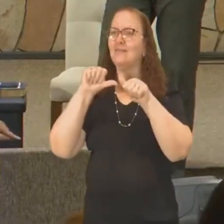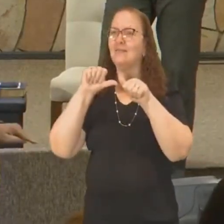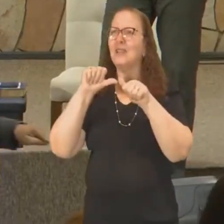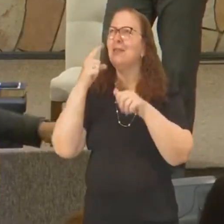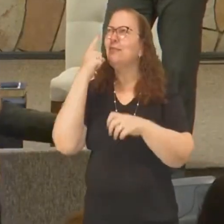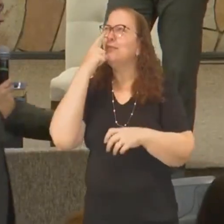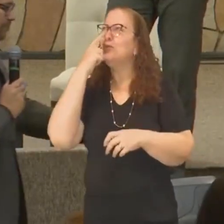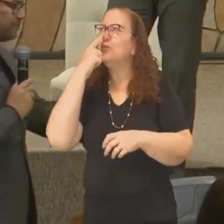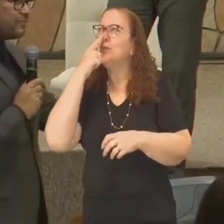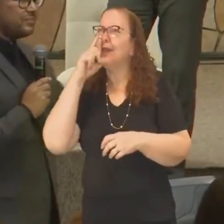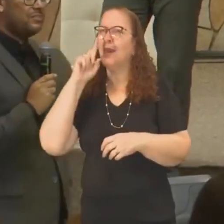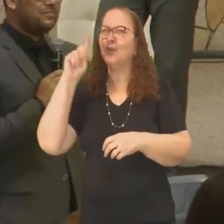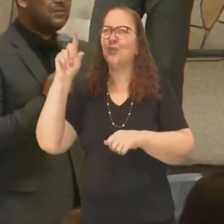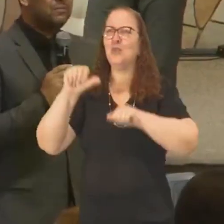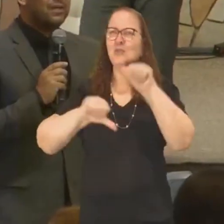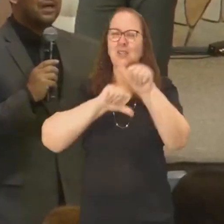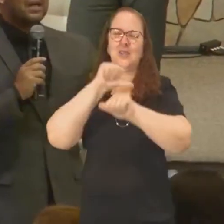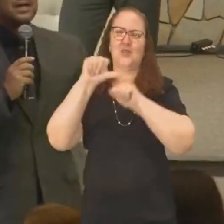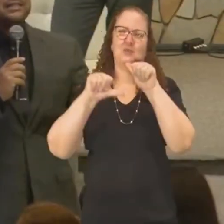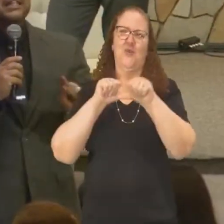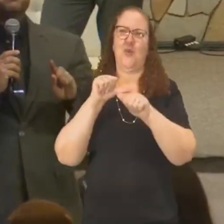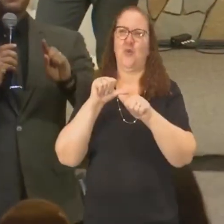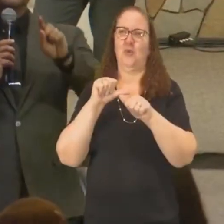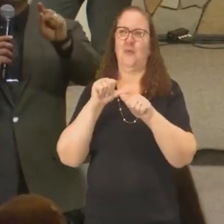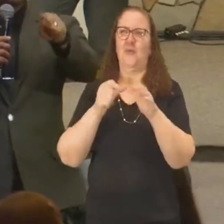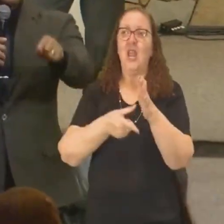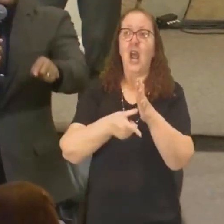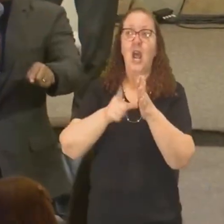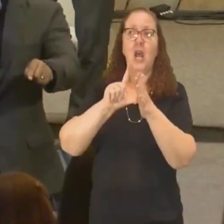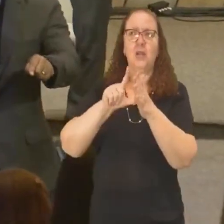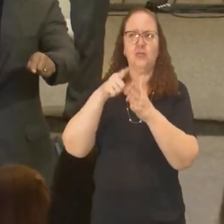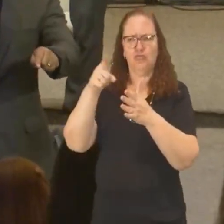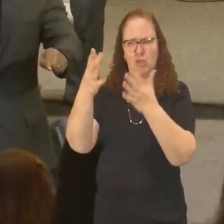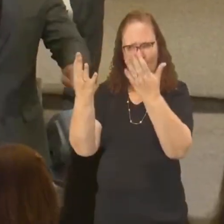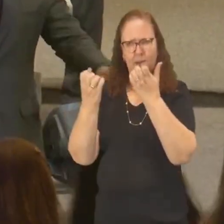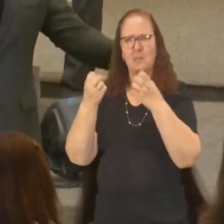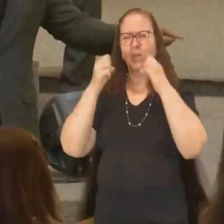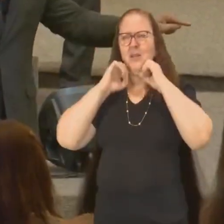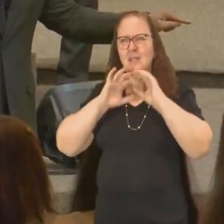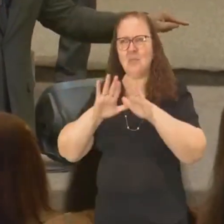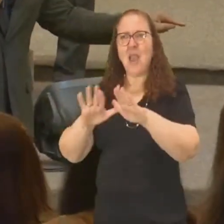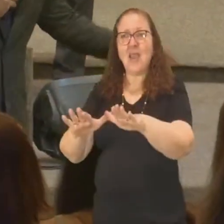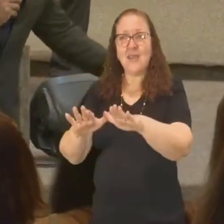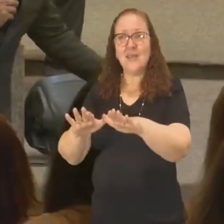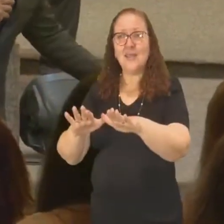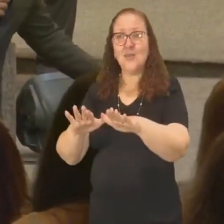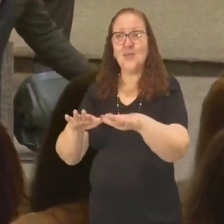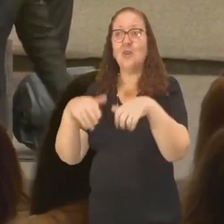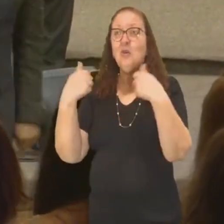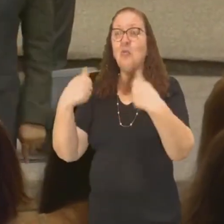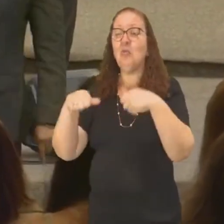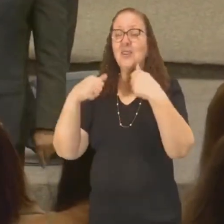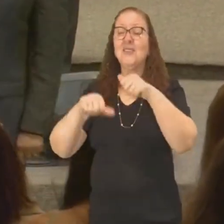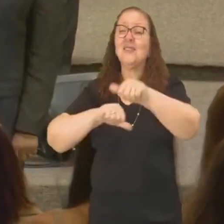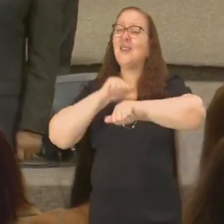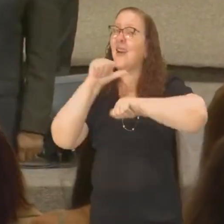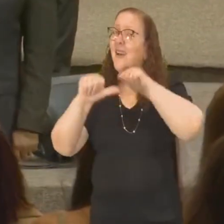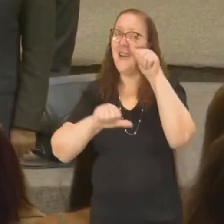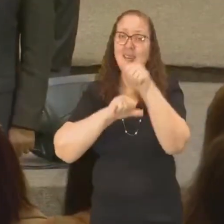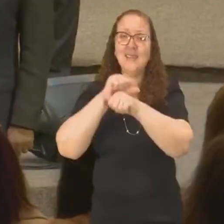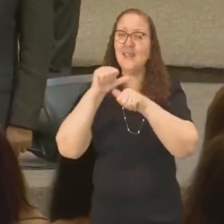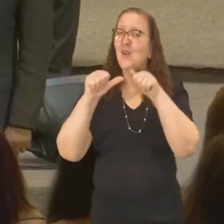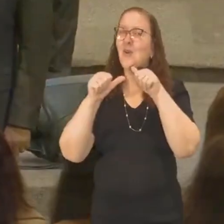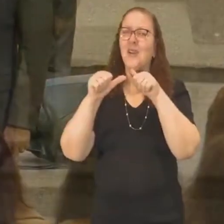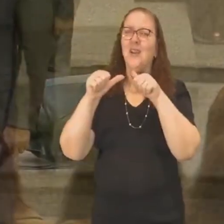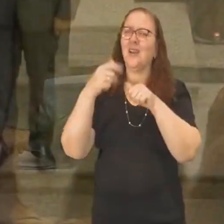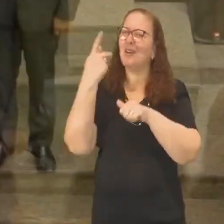com Deus, antes das bênçãos que queremos alcançar, restauração diante do Senhor.